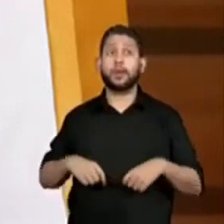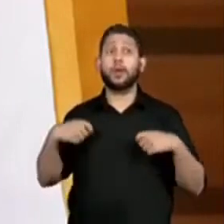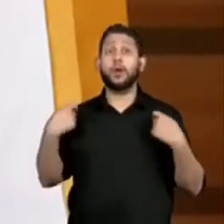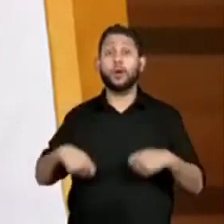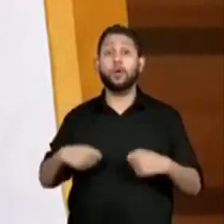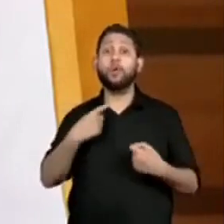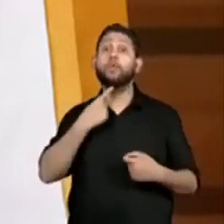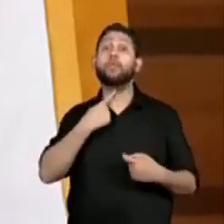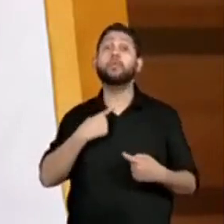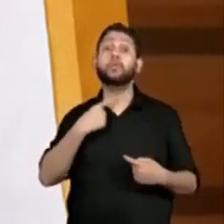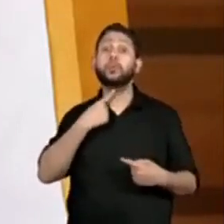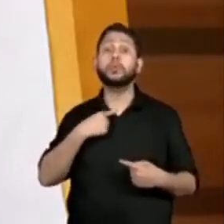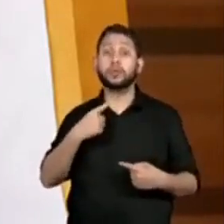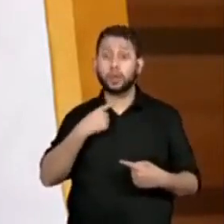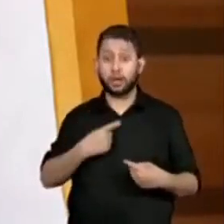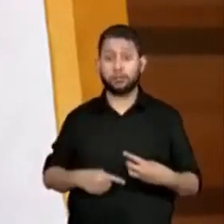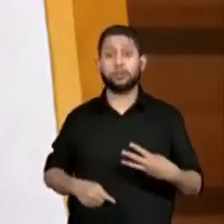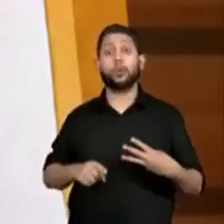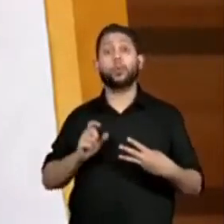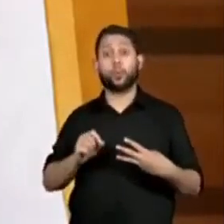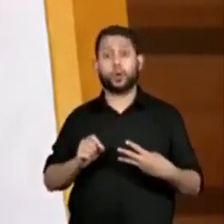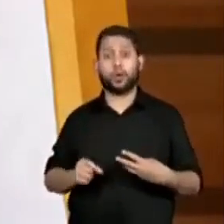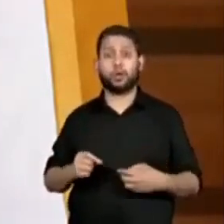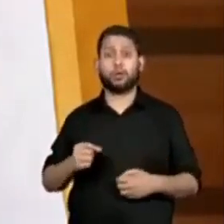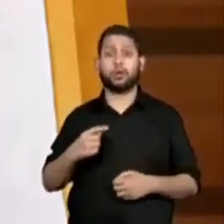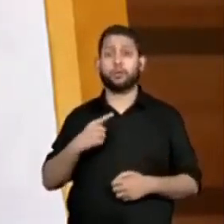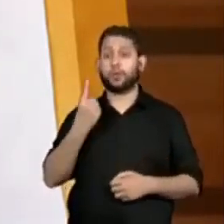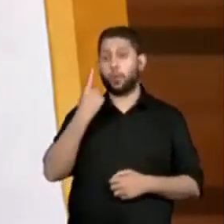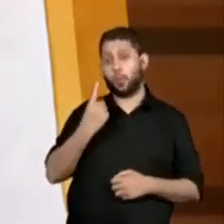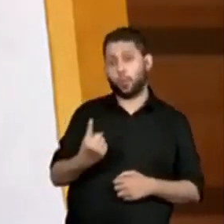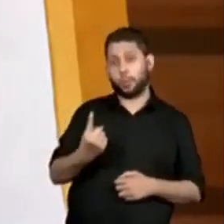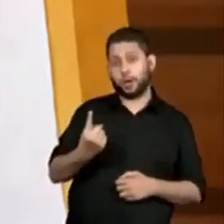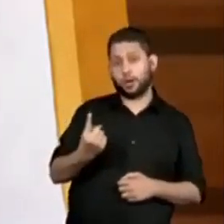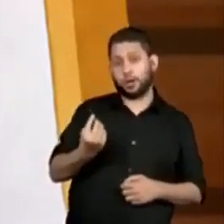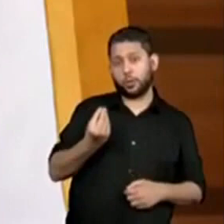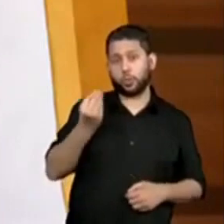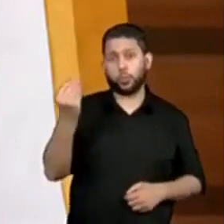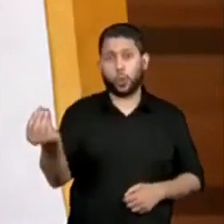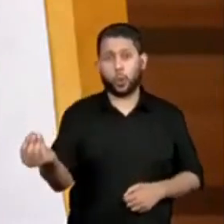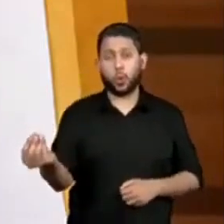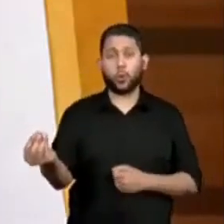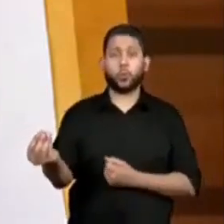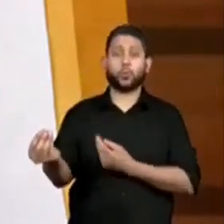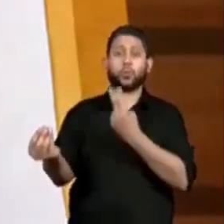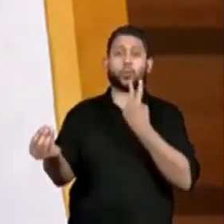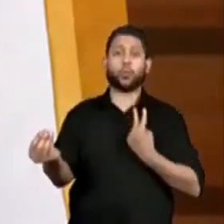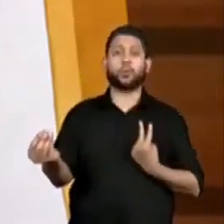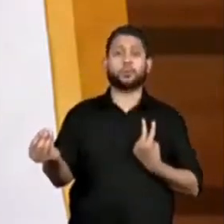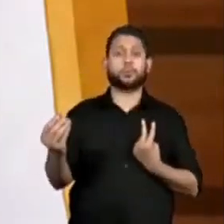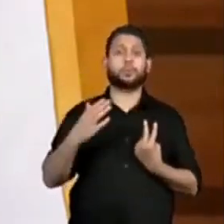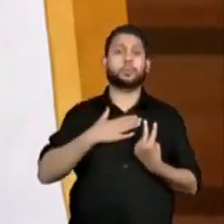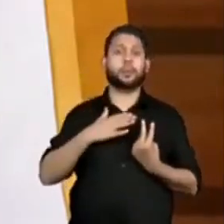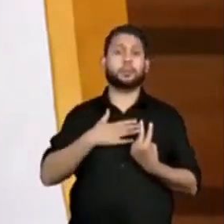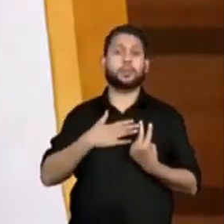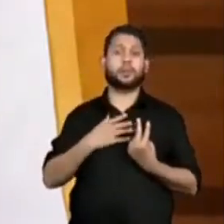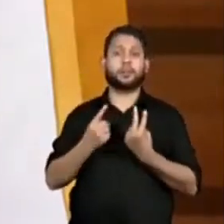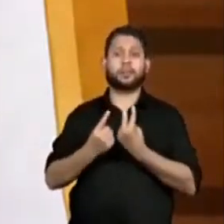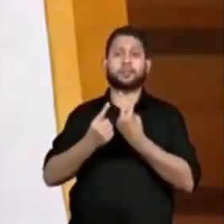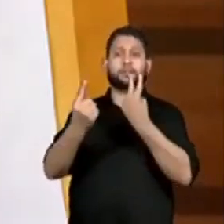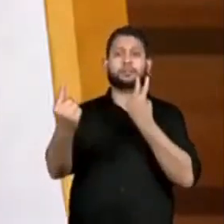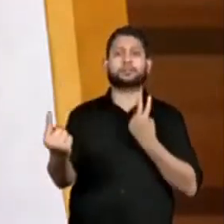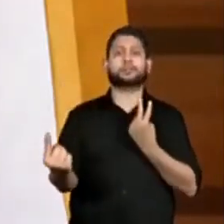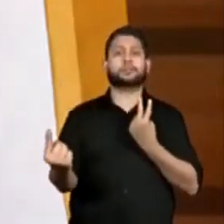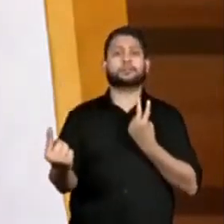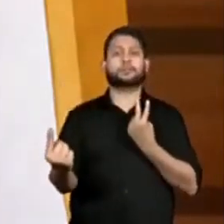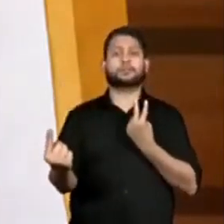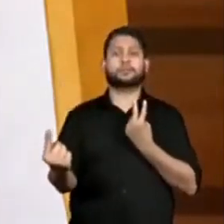dobro da quantidade do Oráculo Olha só eu vou dar uma fileira dessa aqui por aquilo em uma fileira